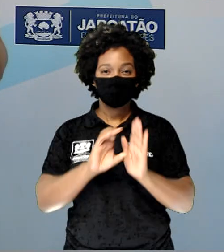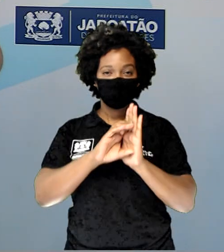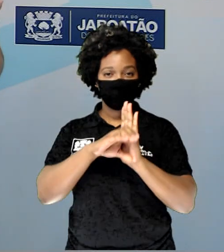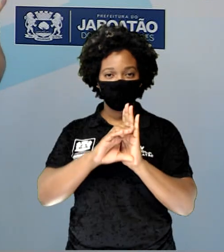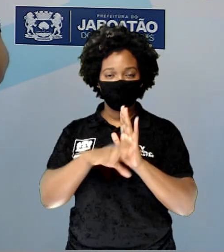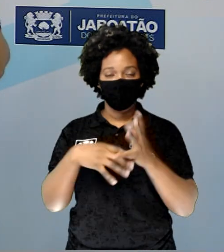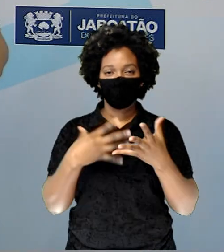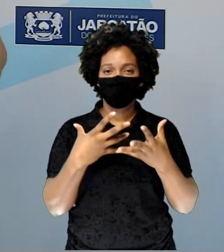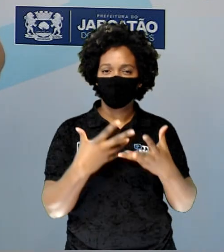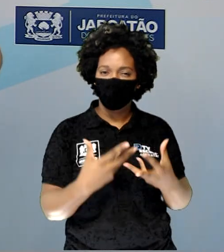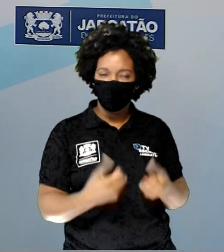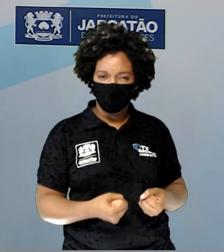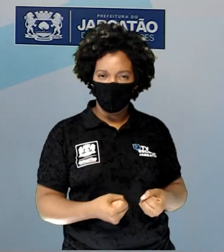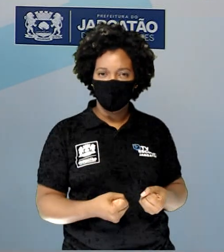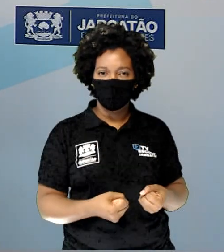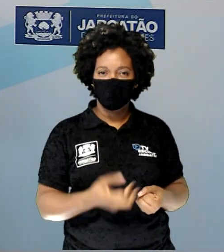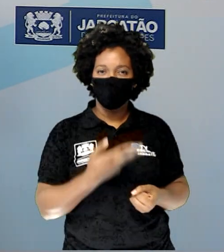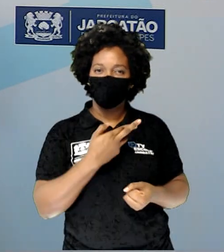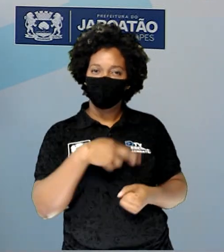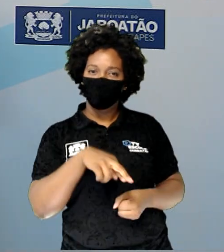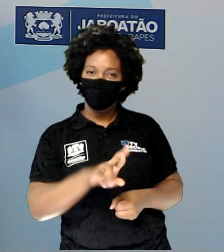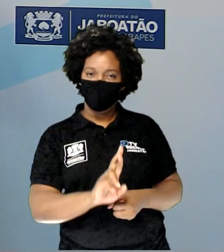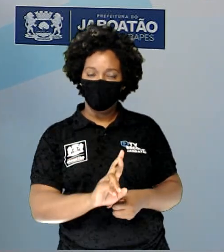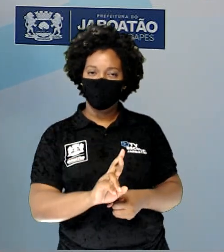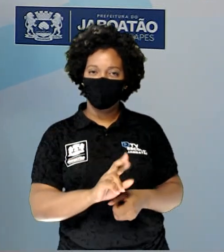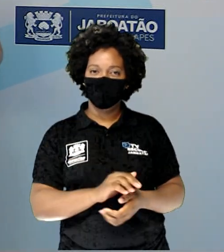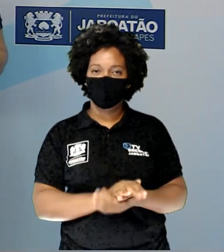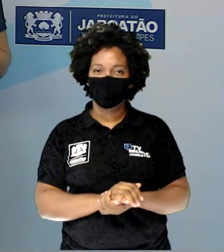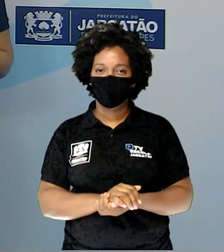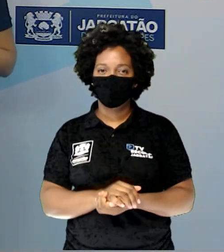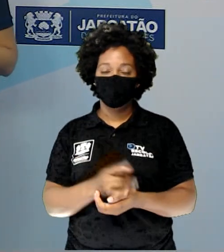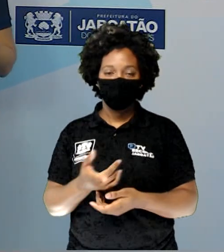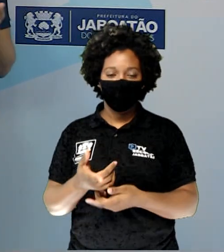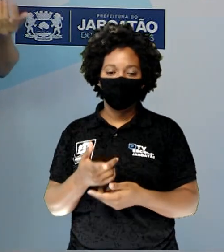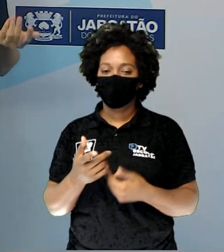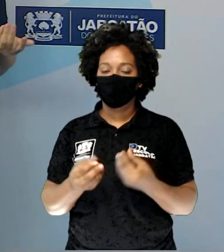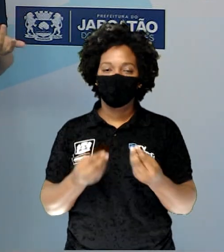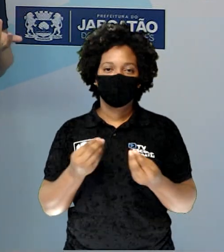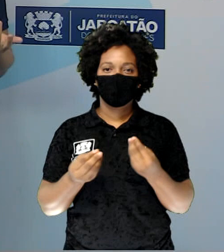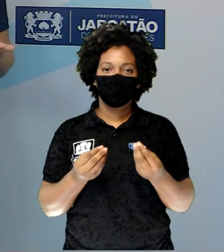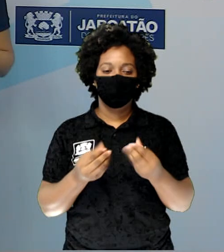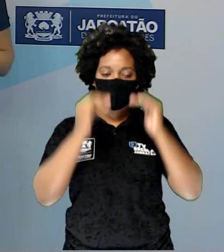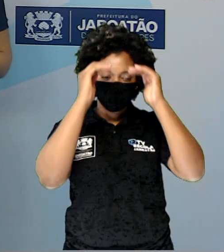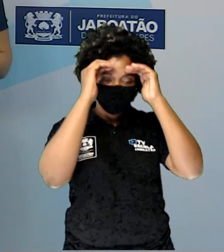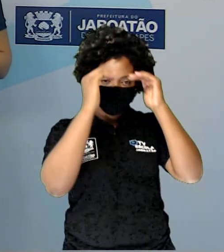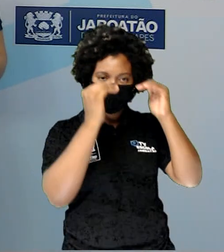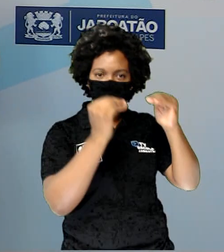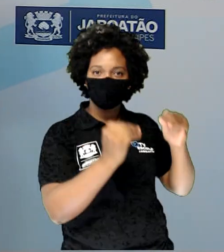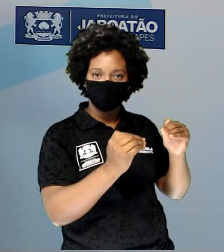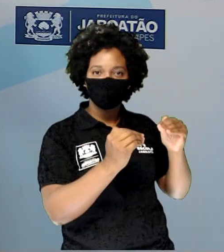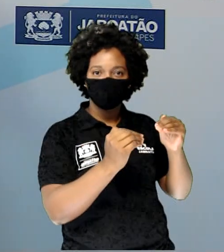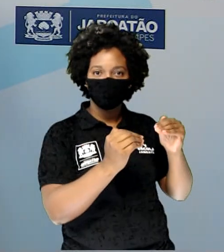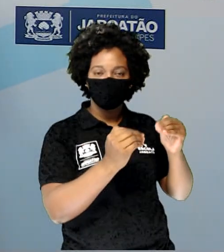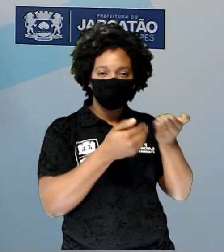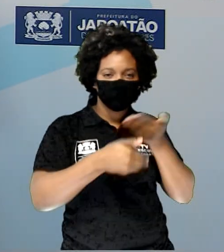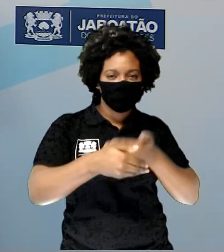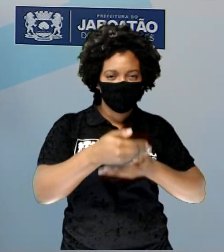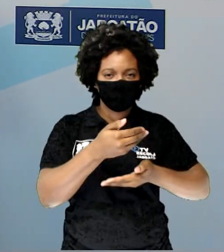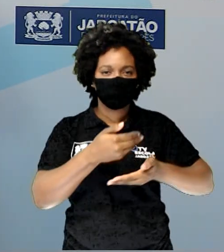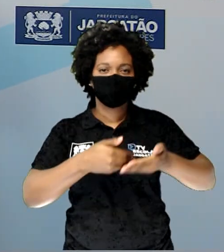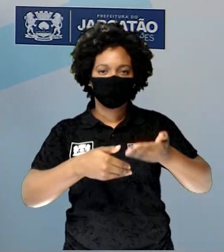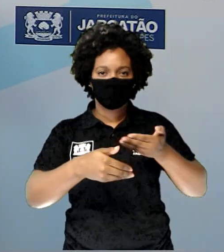de tolerância religiosa. É uma atitude respeitosa e convivial diante